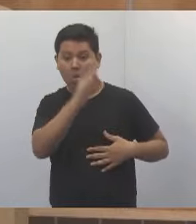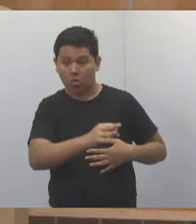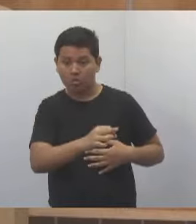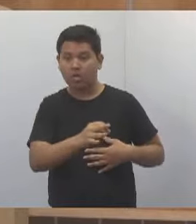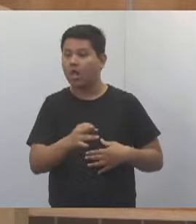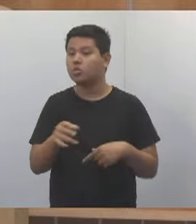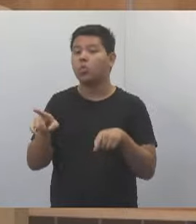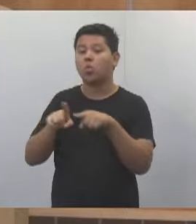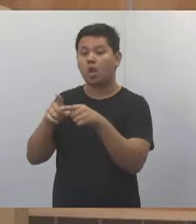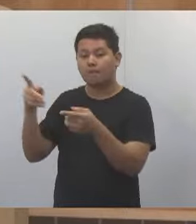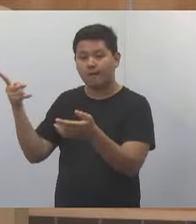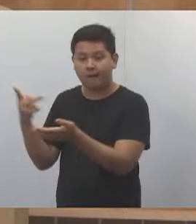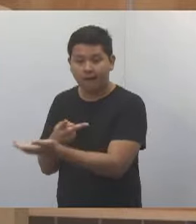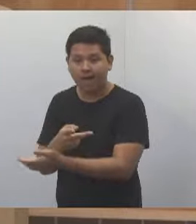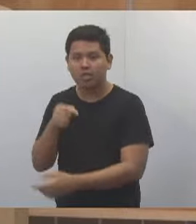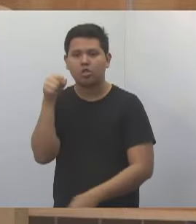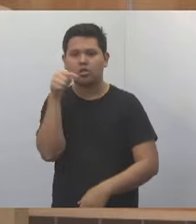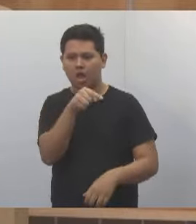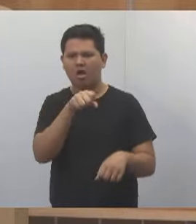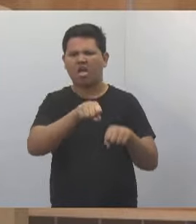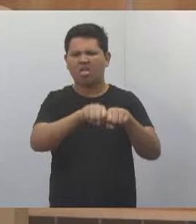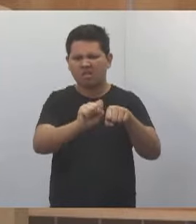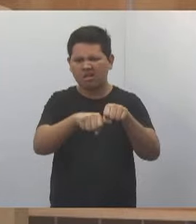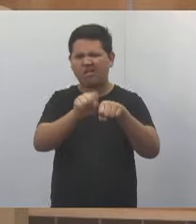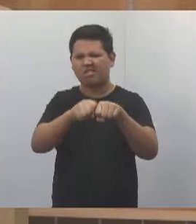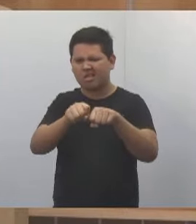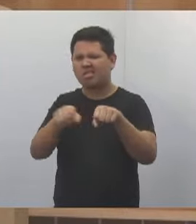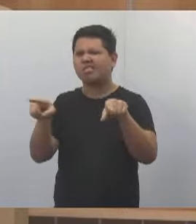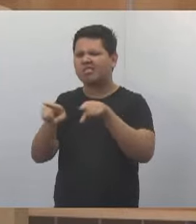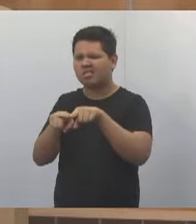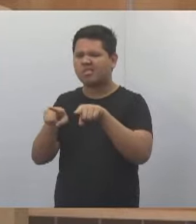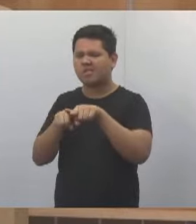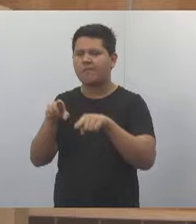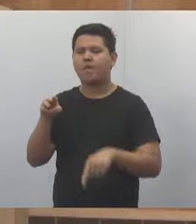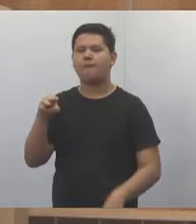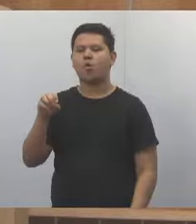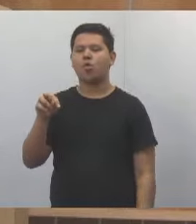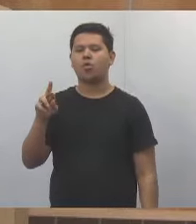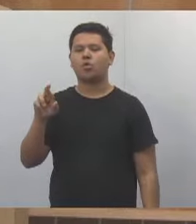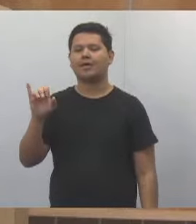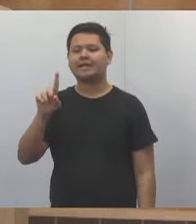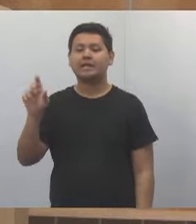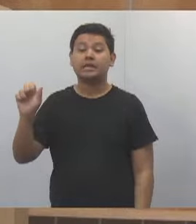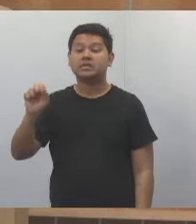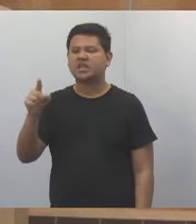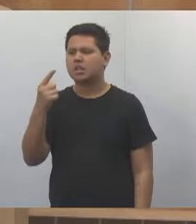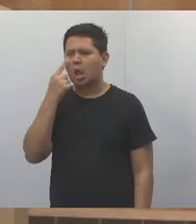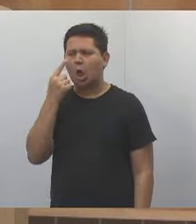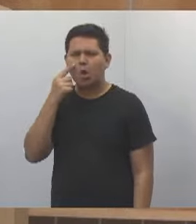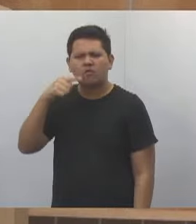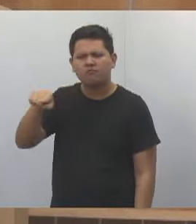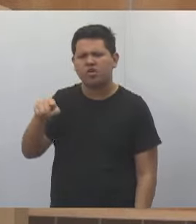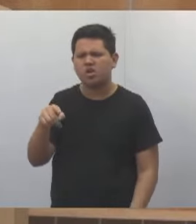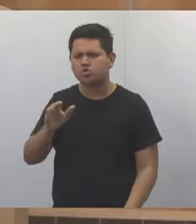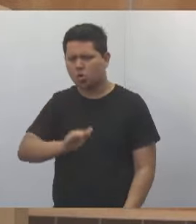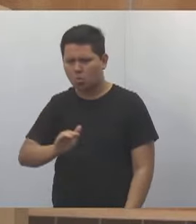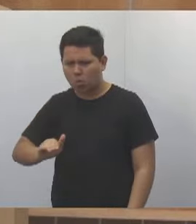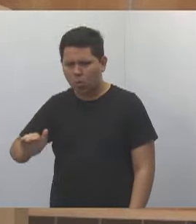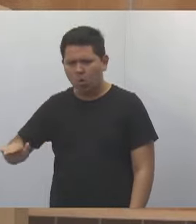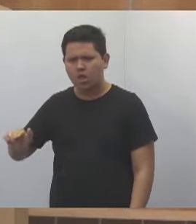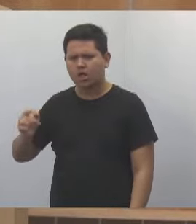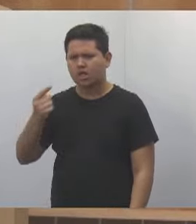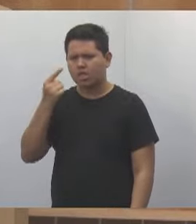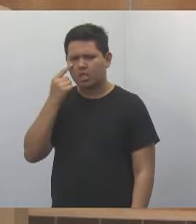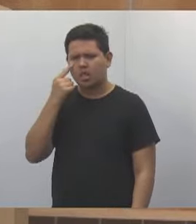é errado. Essas bicicletas também motorizadas, que eu vejo um monte de criançada aí nos bairros, quando a gente